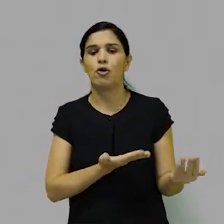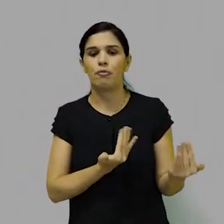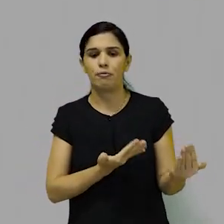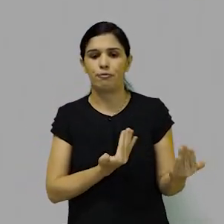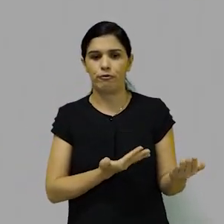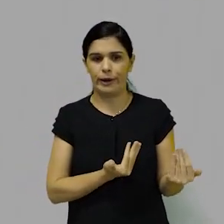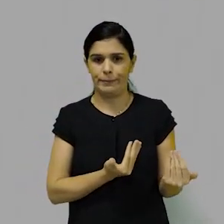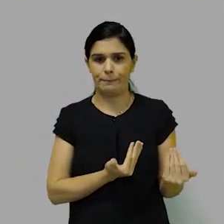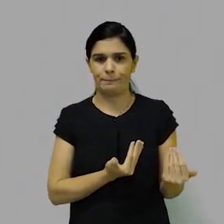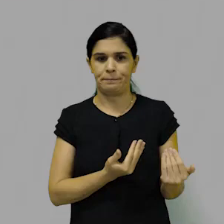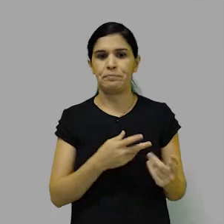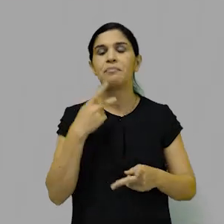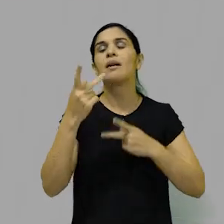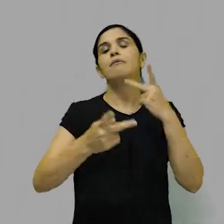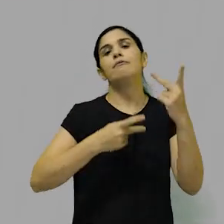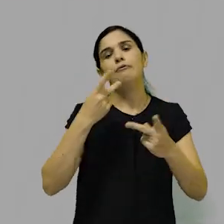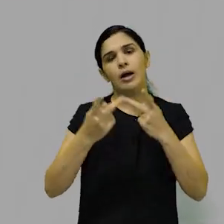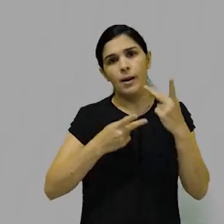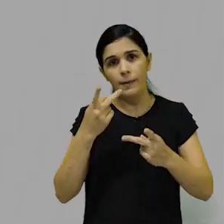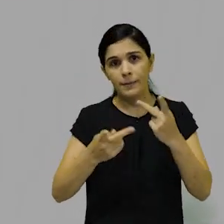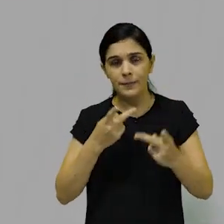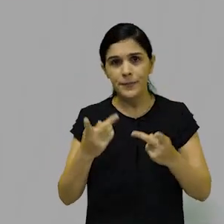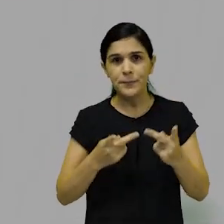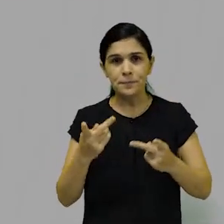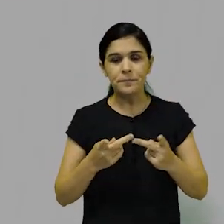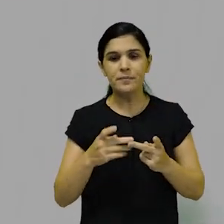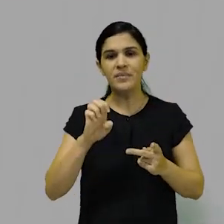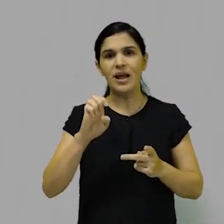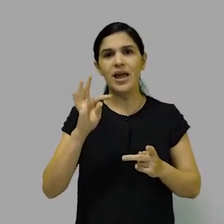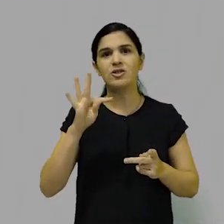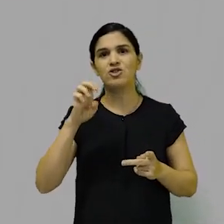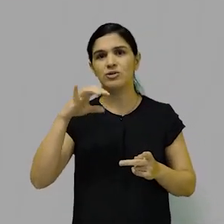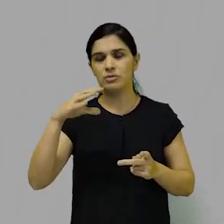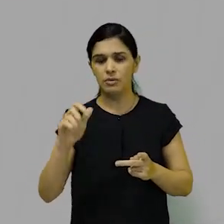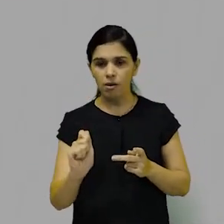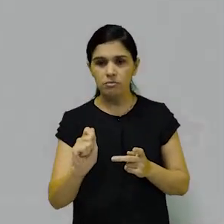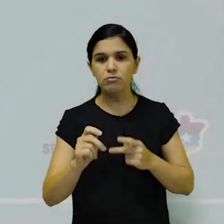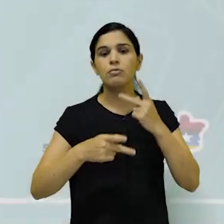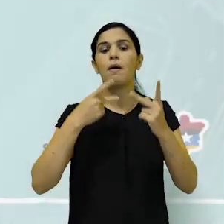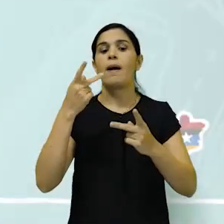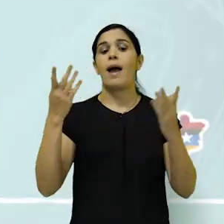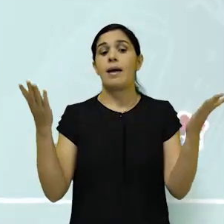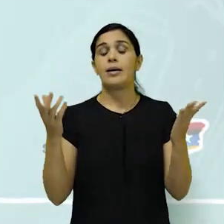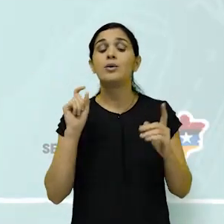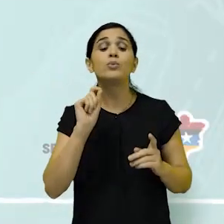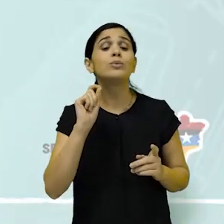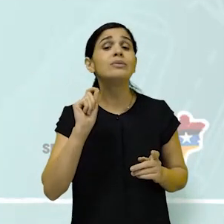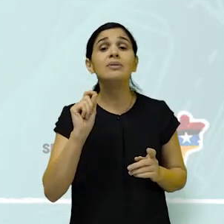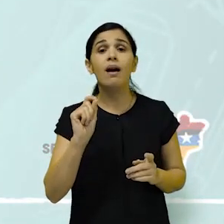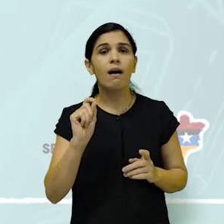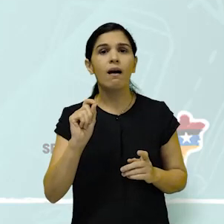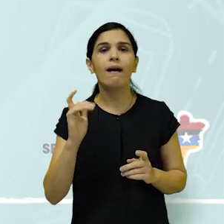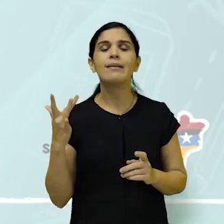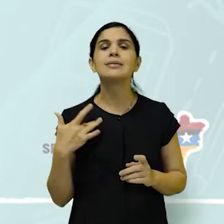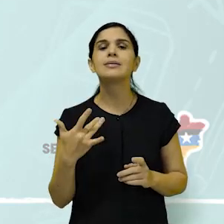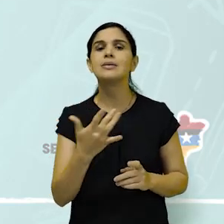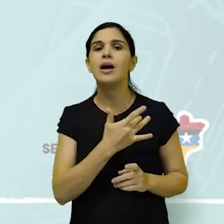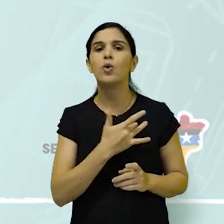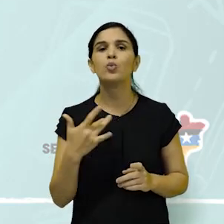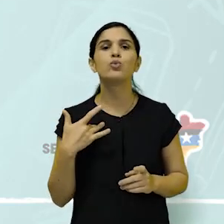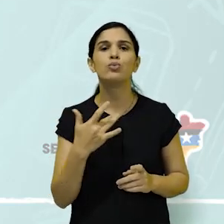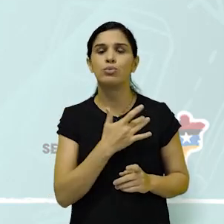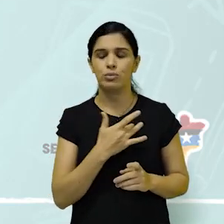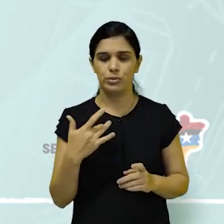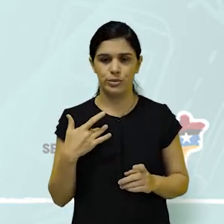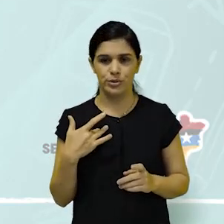Então, galerinha, falei de estética, falei de beleza, e o que é saúde? Segundo a OMS, que é a Organização Mundial da Saúde, saúde é um estado